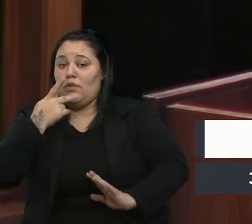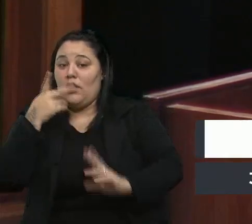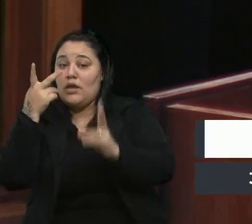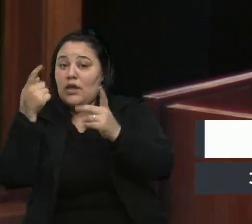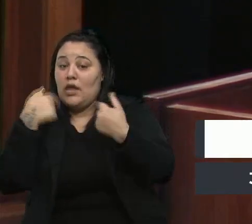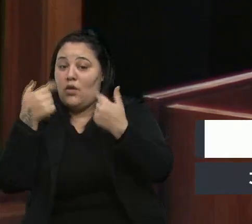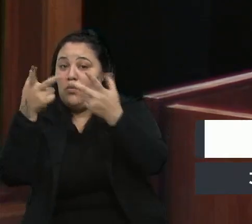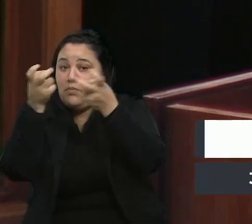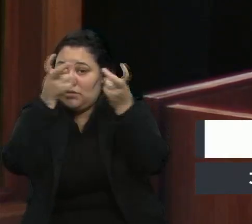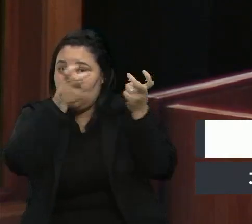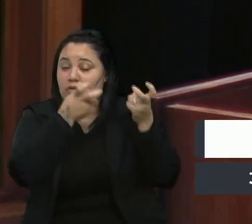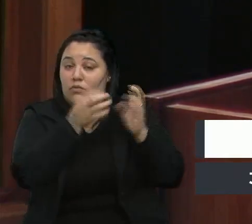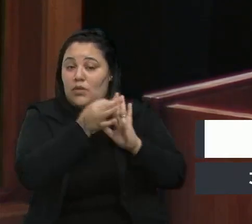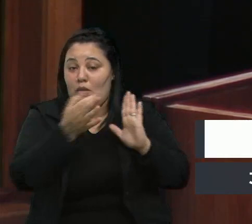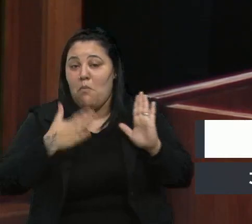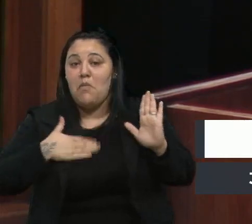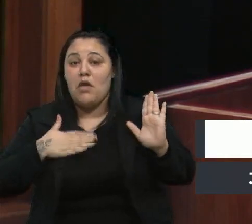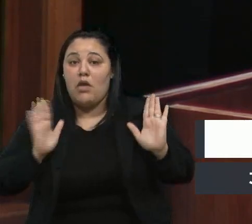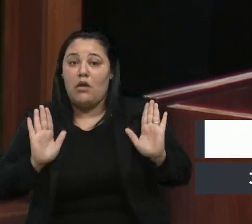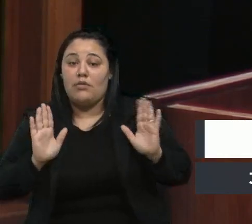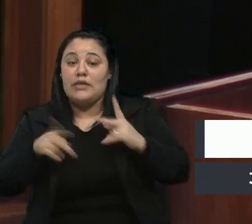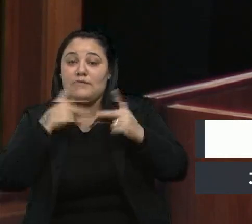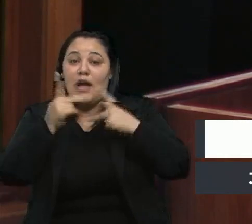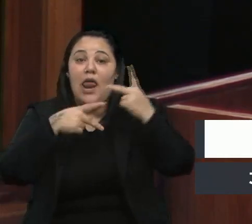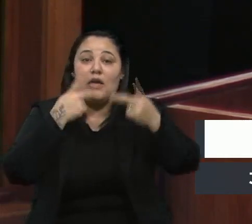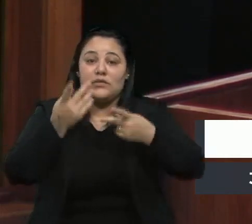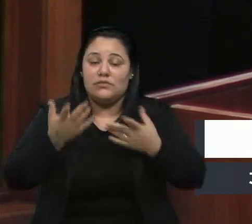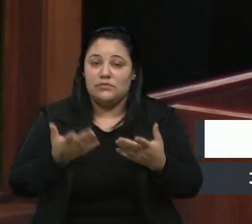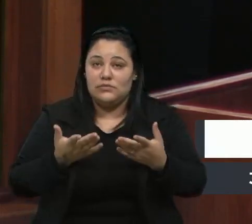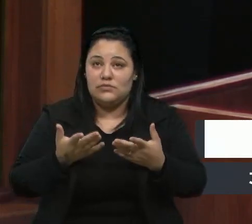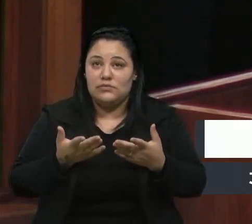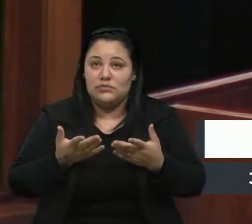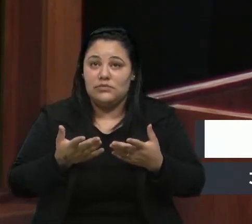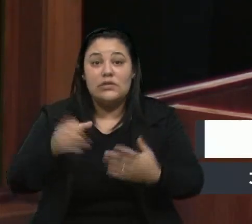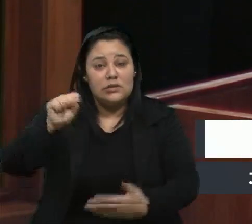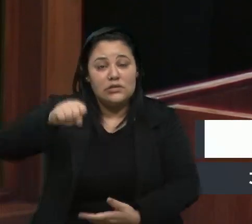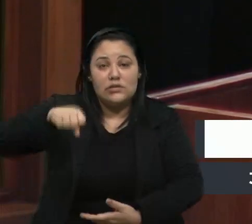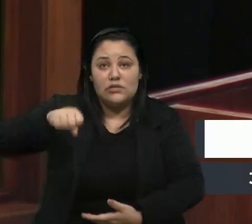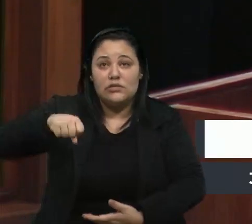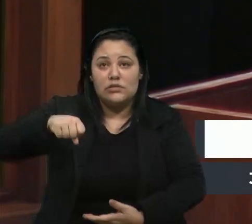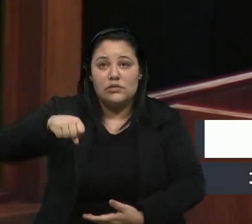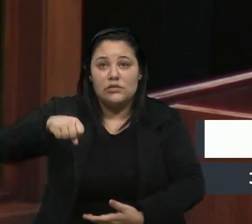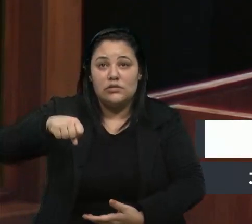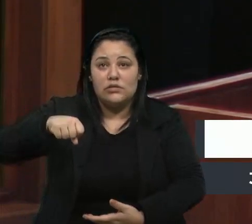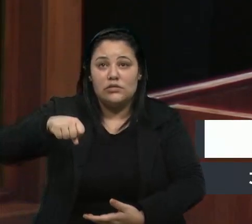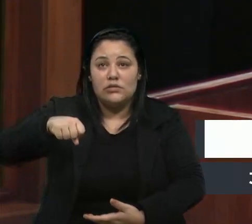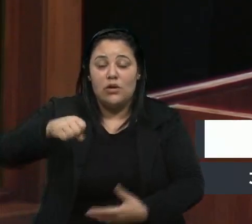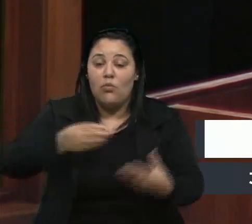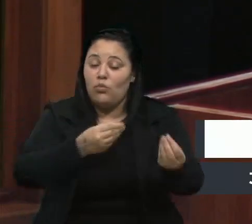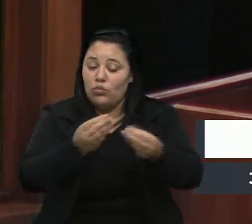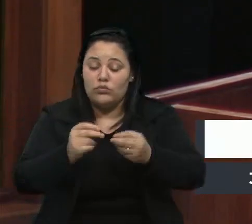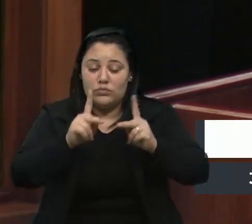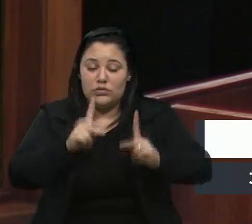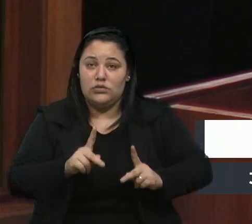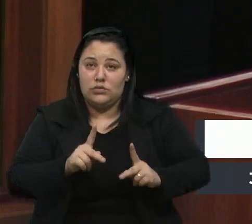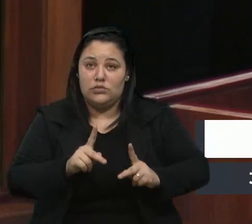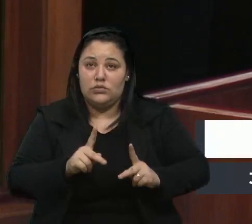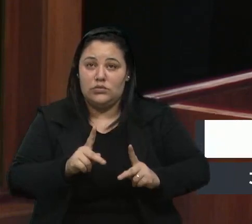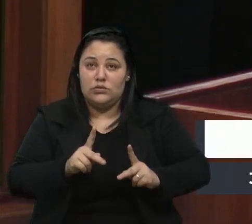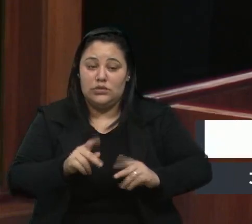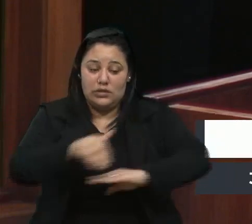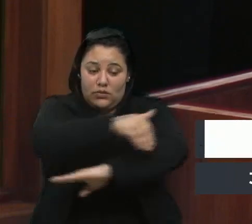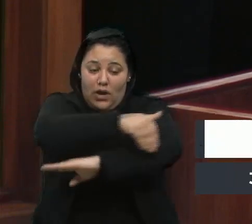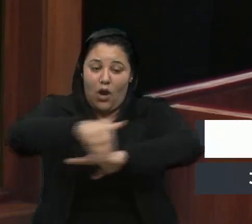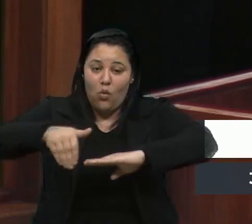pelas manifestações, pelo que eu vi, que sim, que uma parte dessas pessoas em situação de